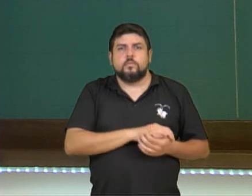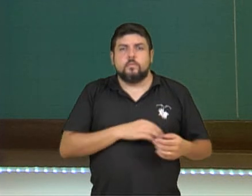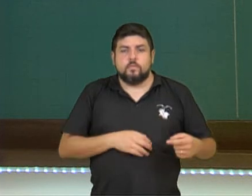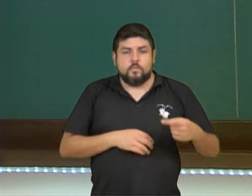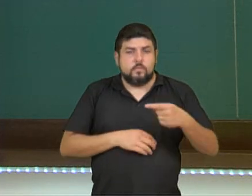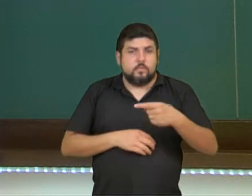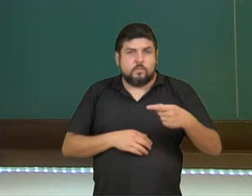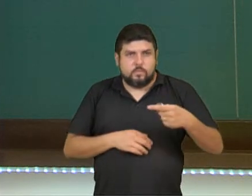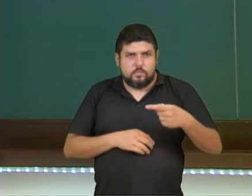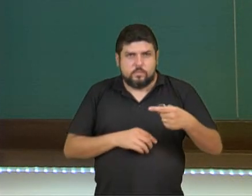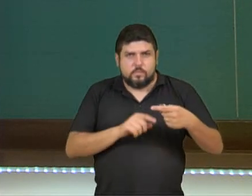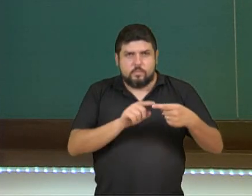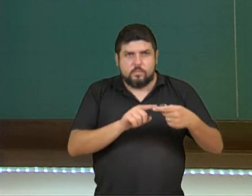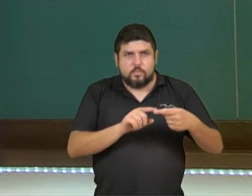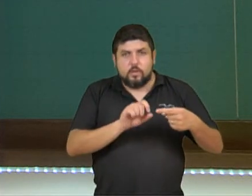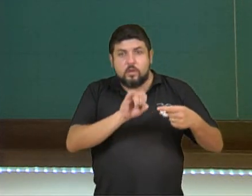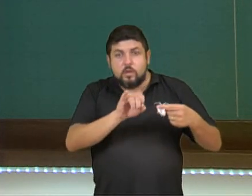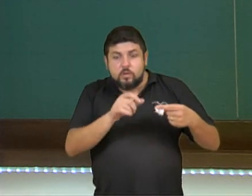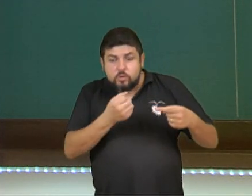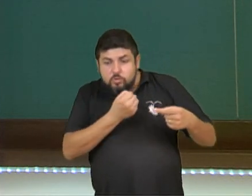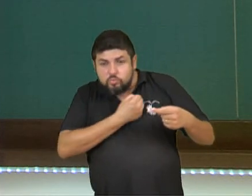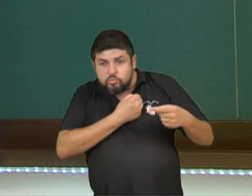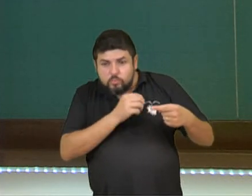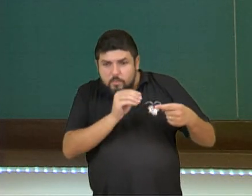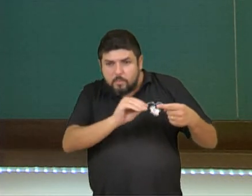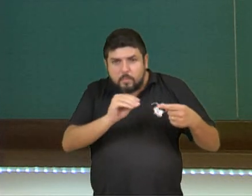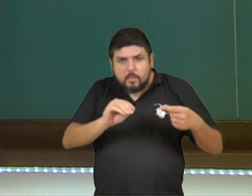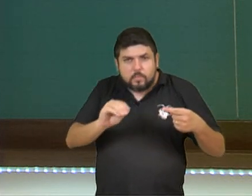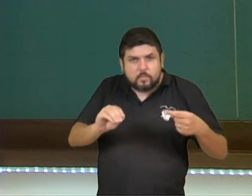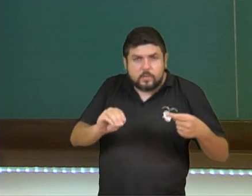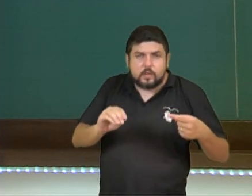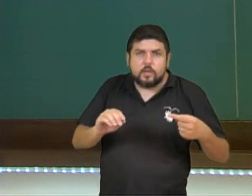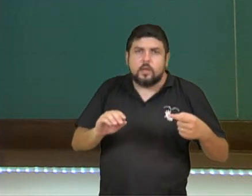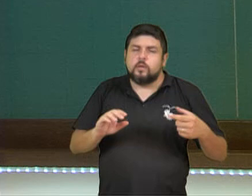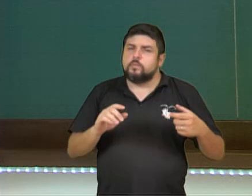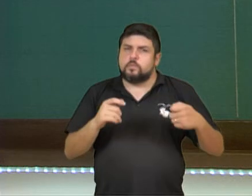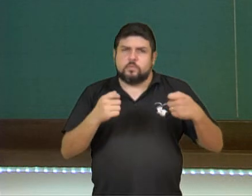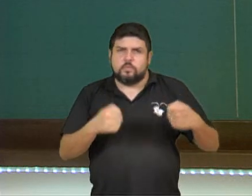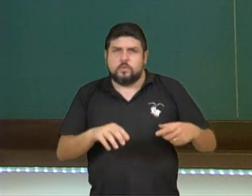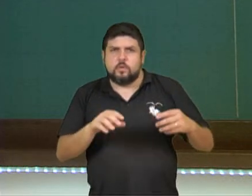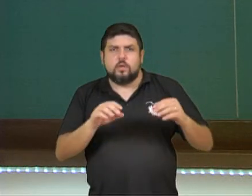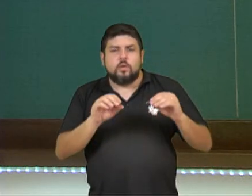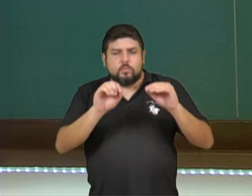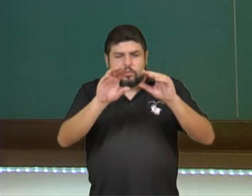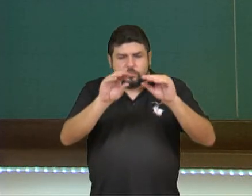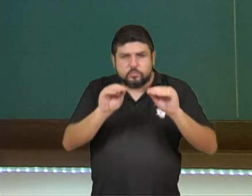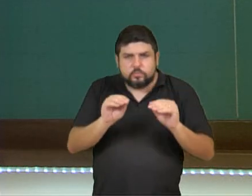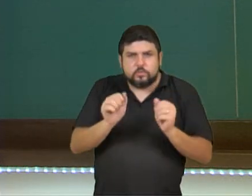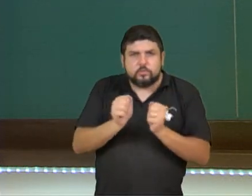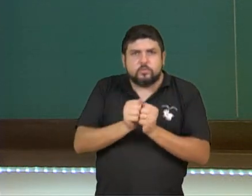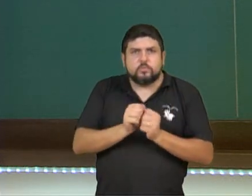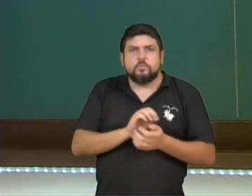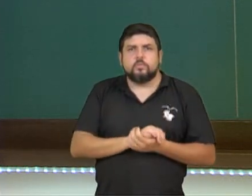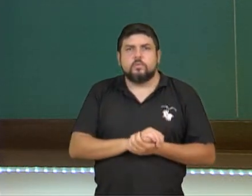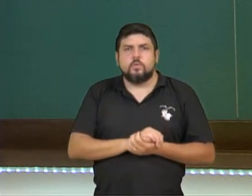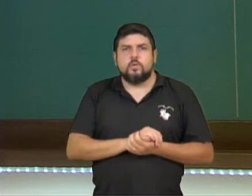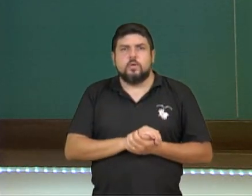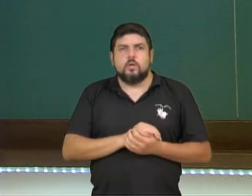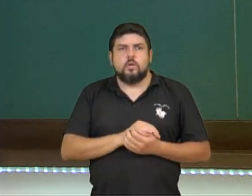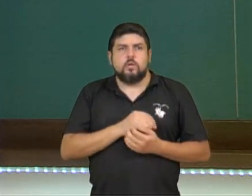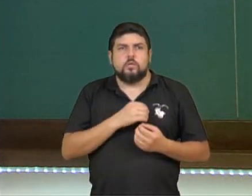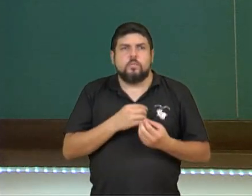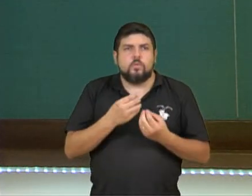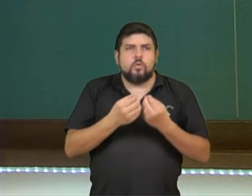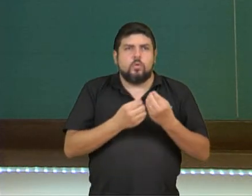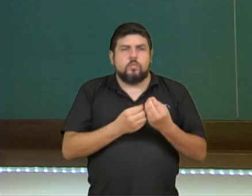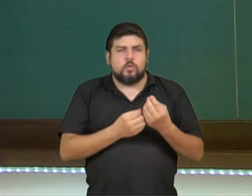mais números, você pode multiplicar, tá bom? Senão é só escrever toda essa galerinha grudadinha. Então, 2 vezes 4, 8,